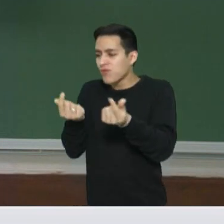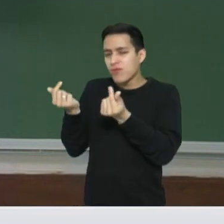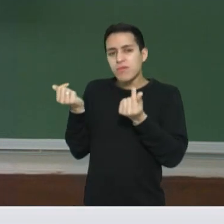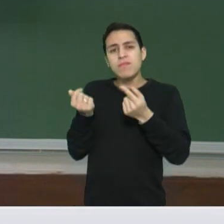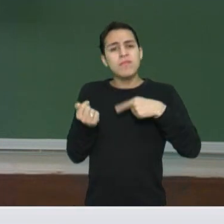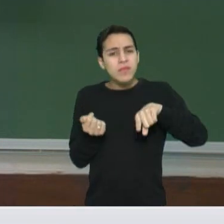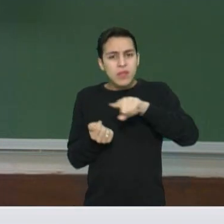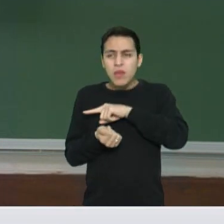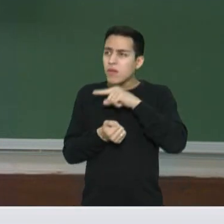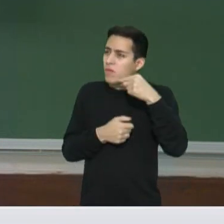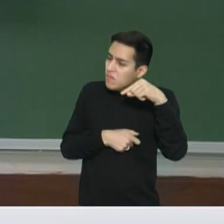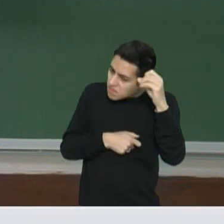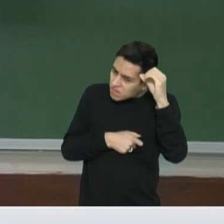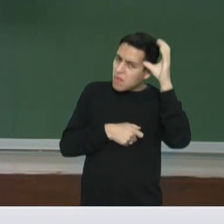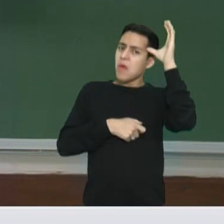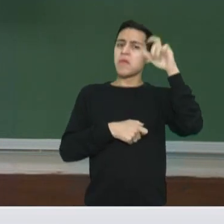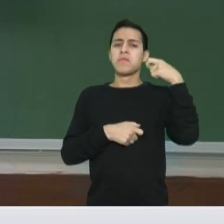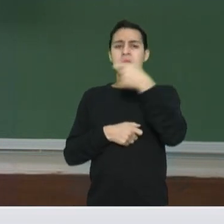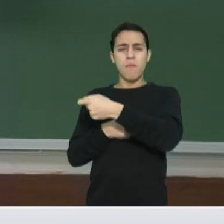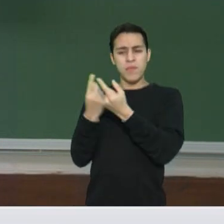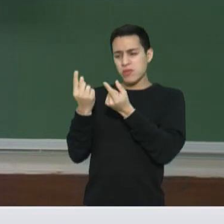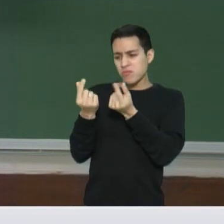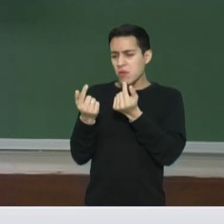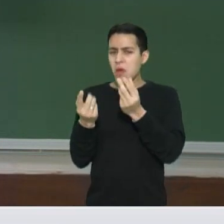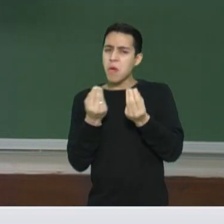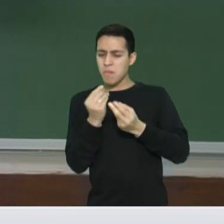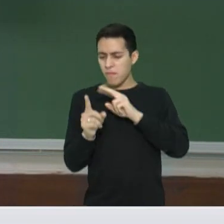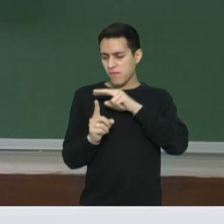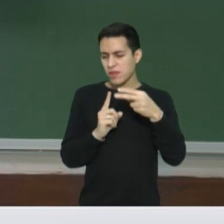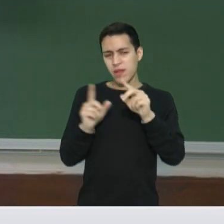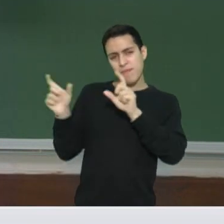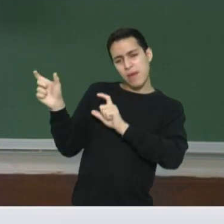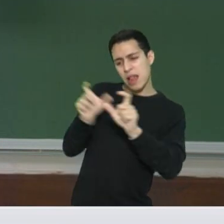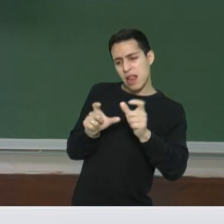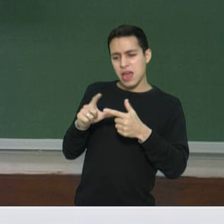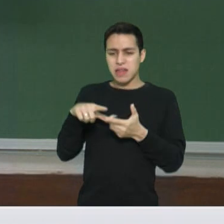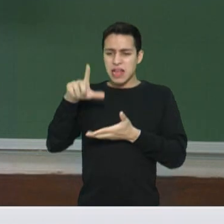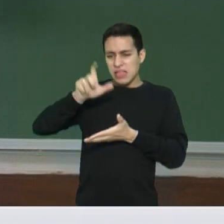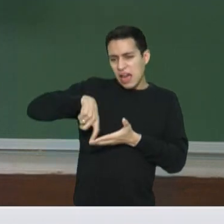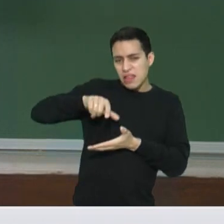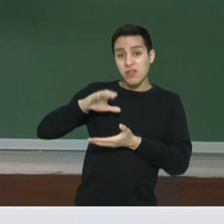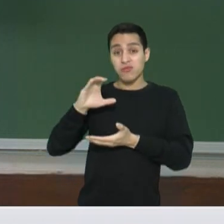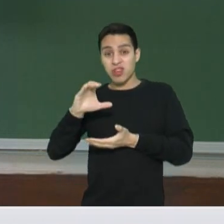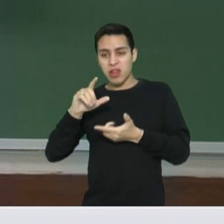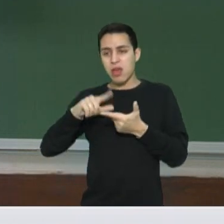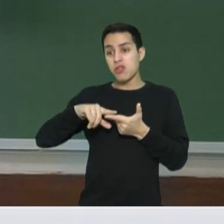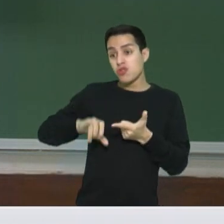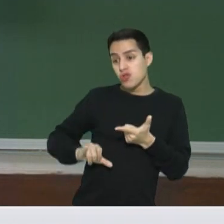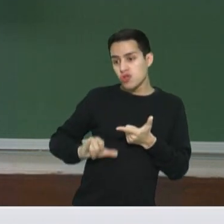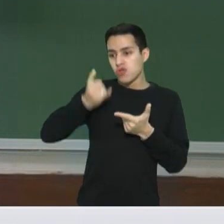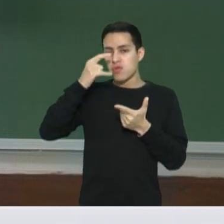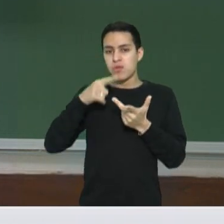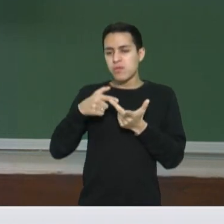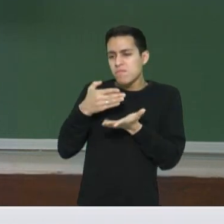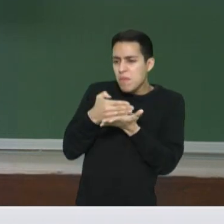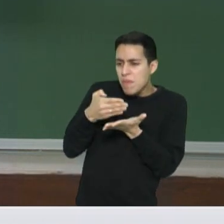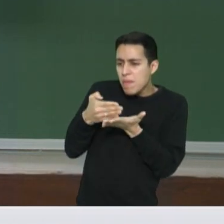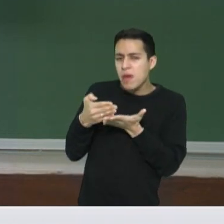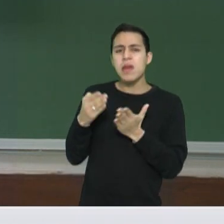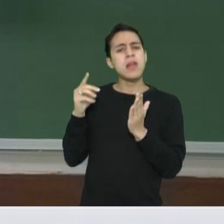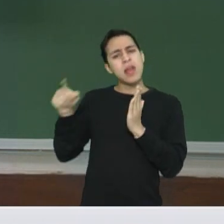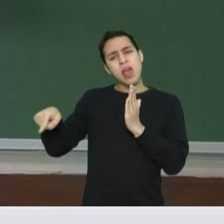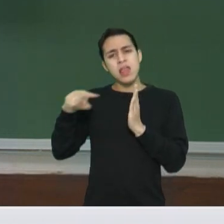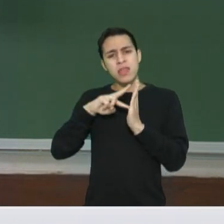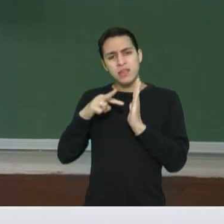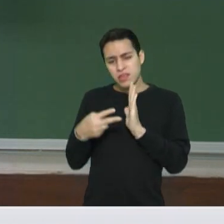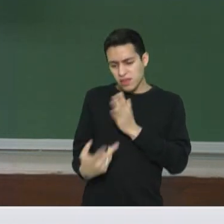gente vai construindo a nossa maneira de ver dinheiro. Então palavras, cartão de crédito, juro, crediário, são coisas que são